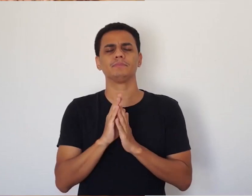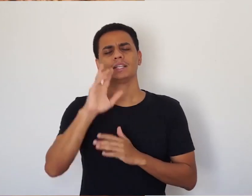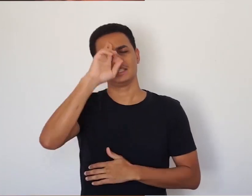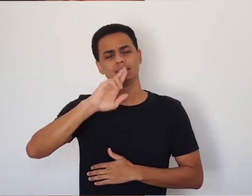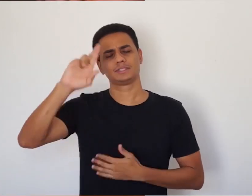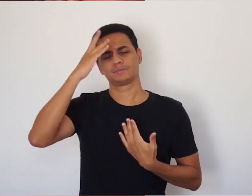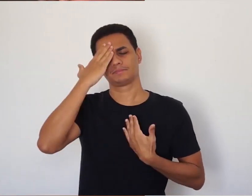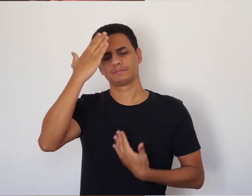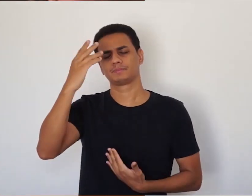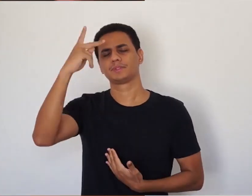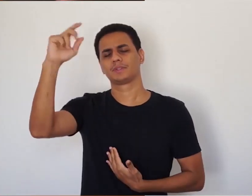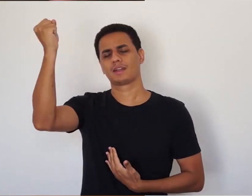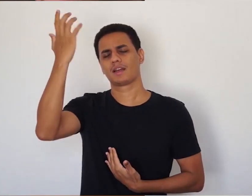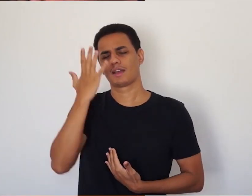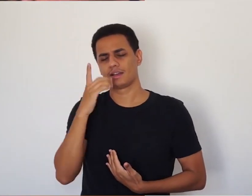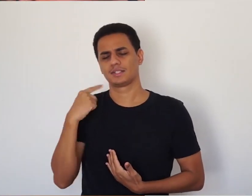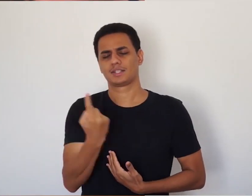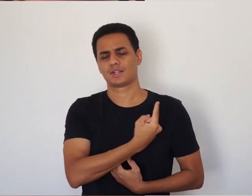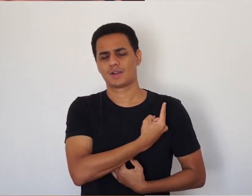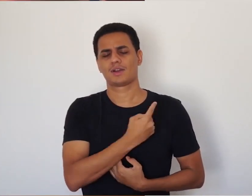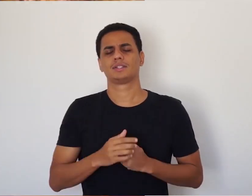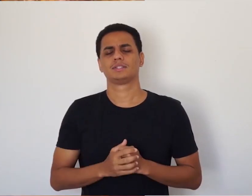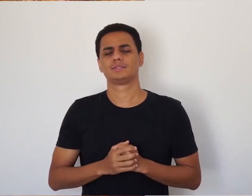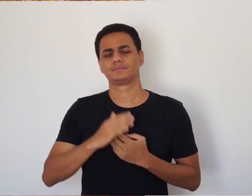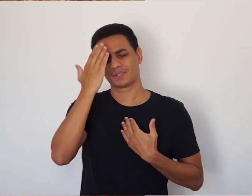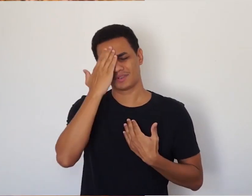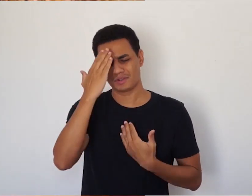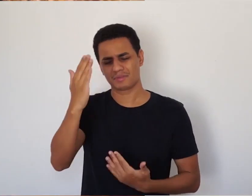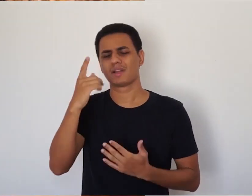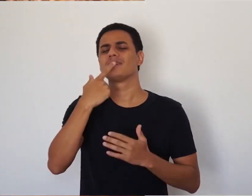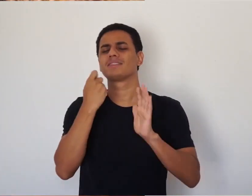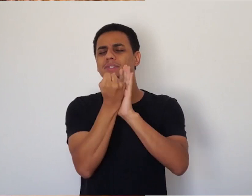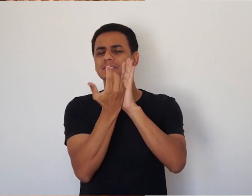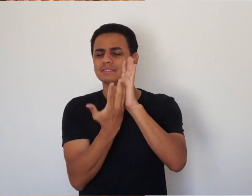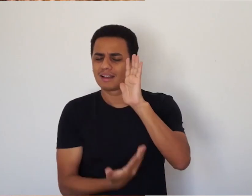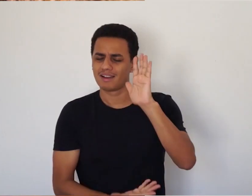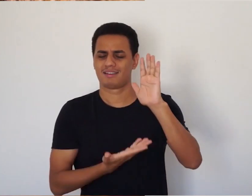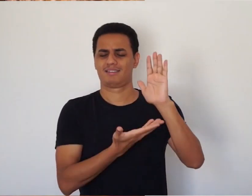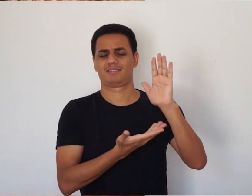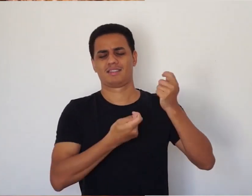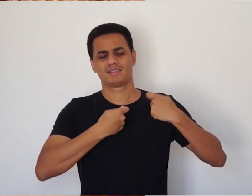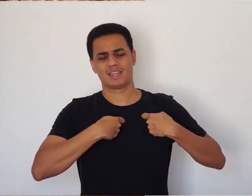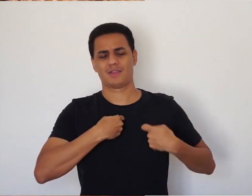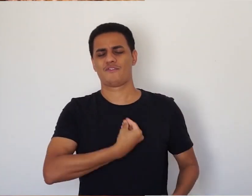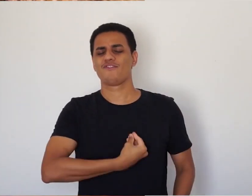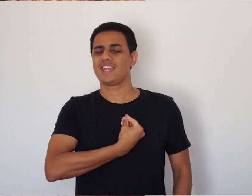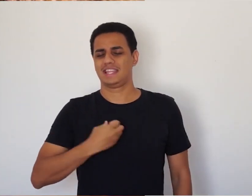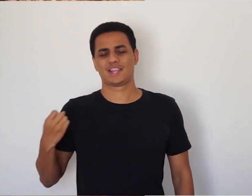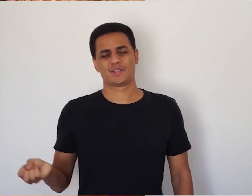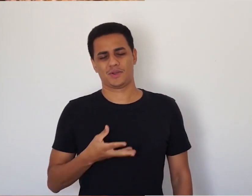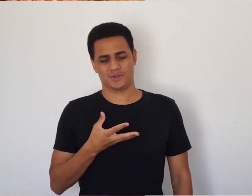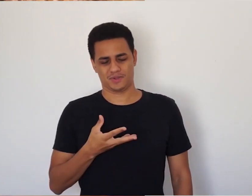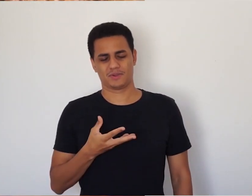mãos. Senhor, obrigada pela tua graça sobre nós, obrigada, Senhor, pelo teu sangue que foi derramado naquela cruz,